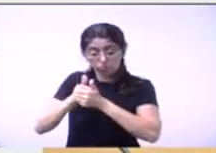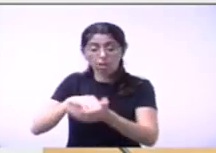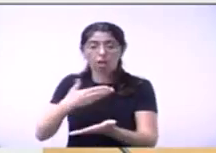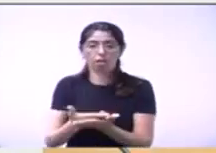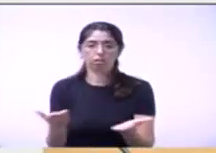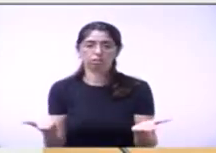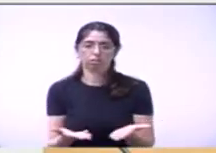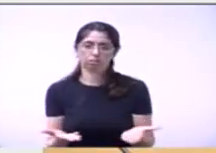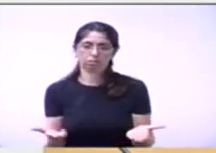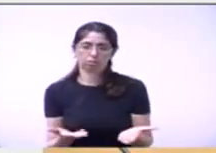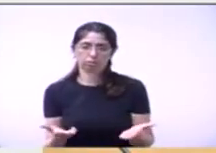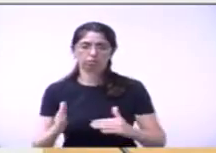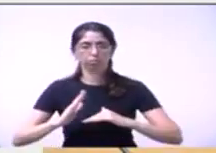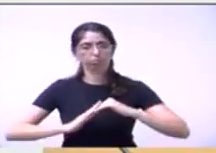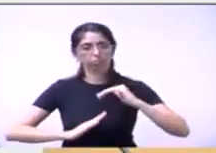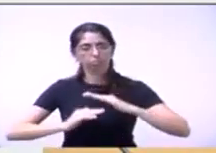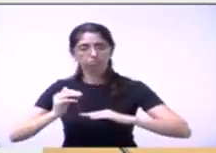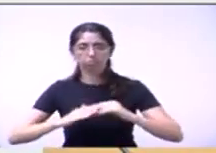prática